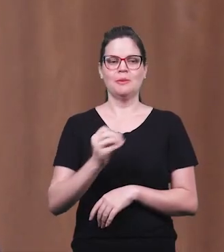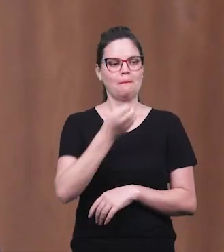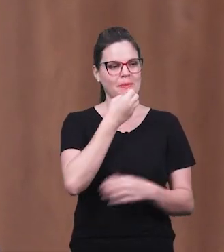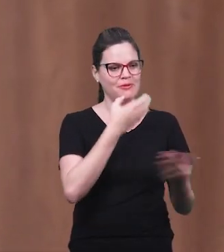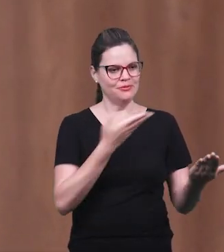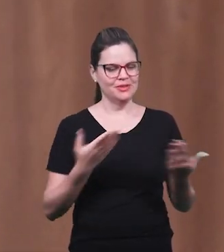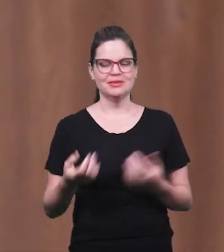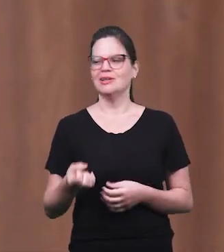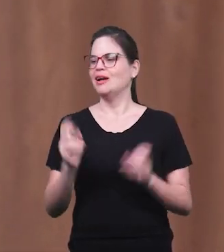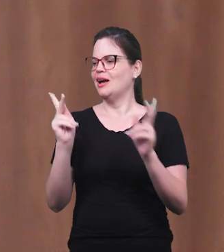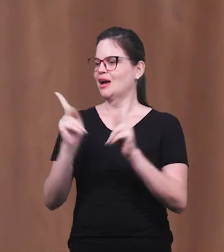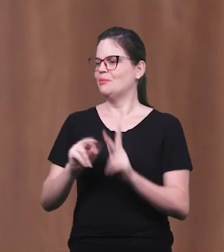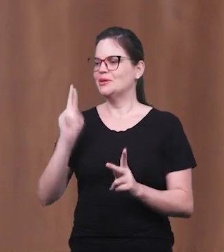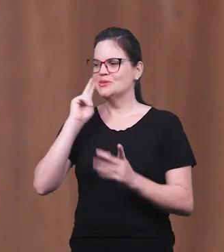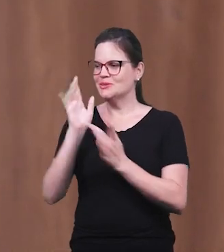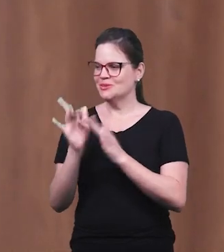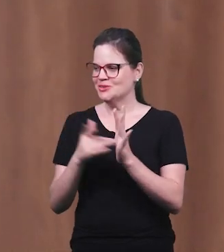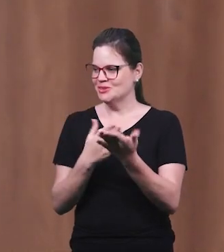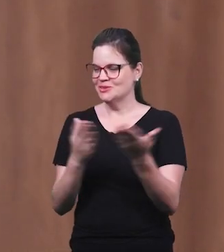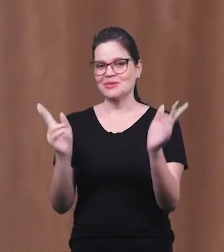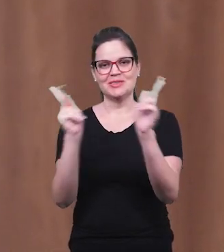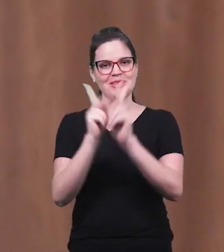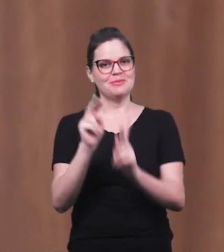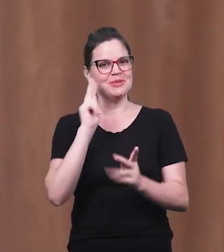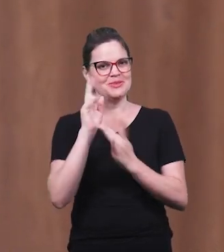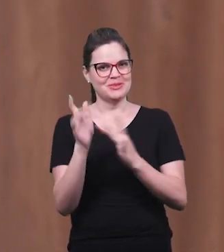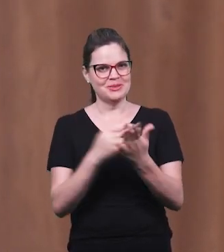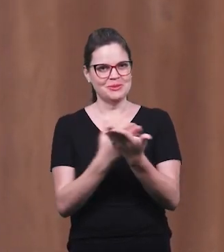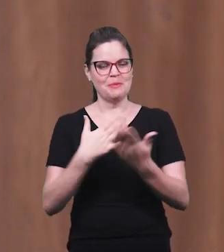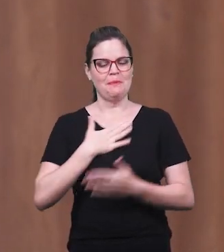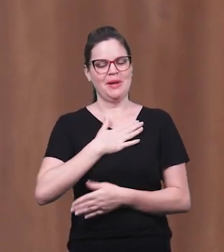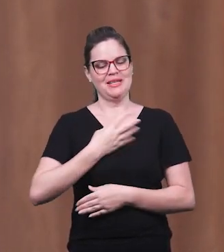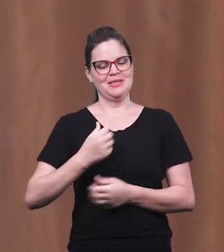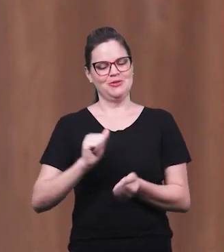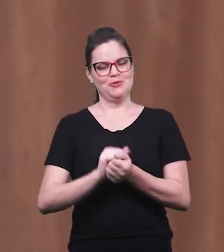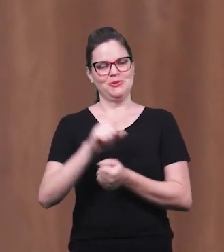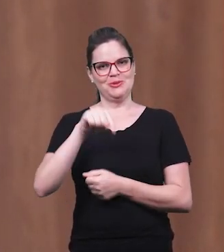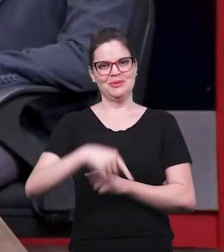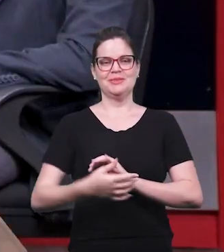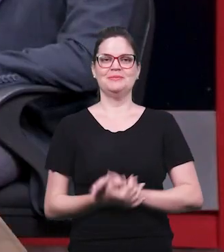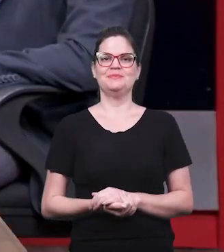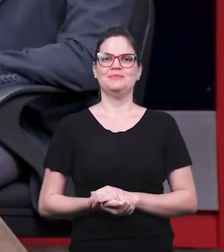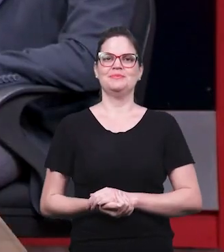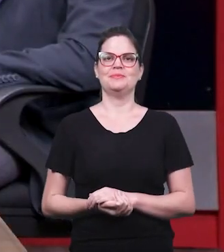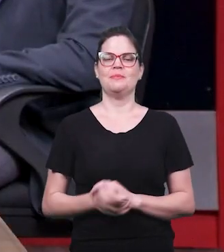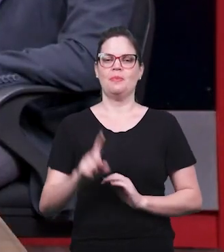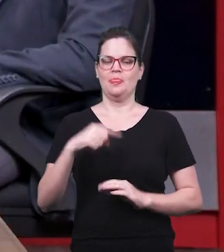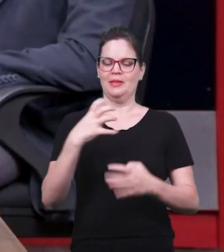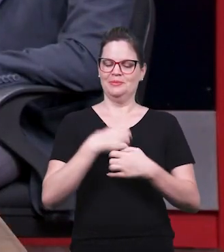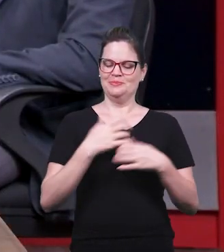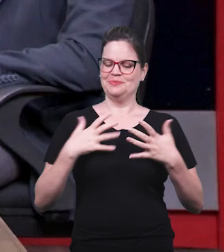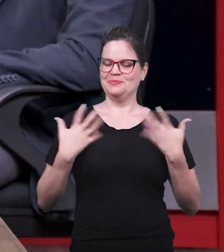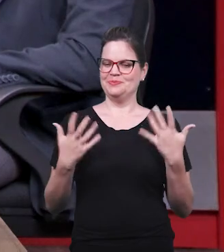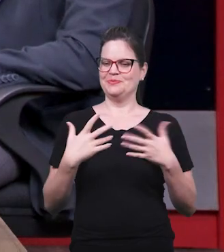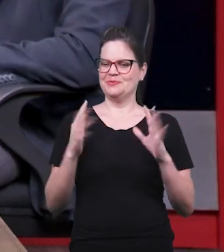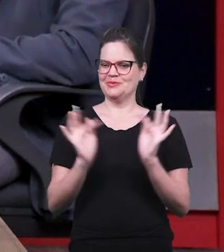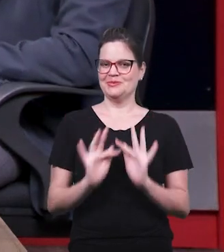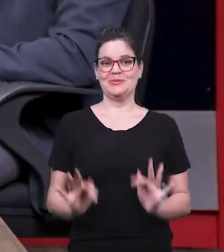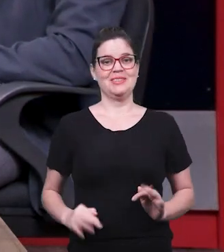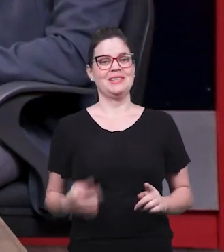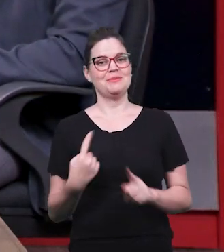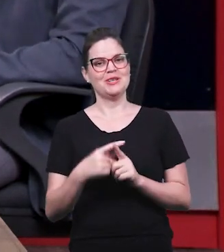Senhor, Willer. Paz do Senhor, Tiago. Prazer estar aqui. Maravilha, prazer todo nosso, uma alegria muito grande, né? O nosso